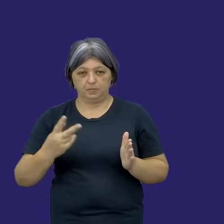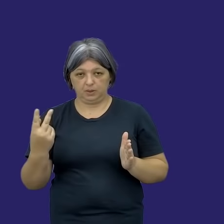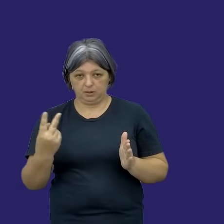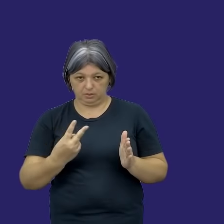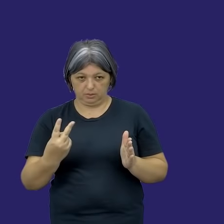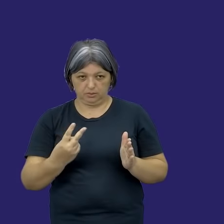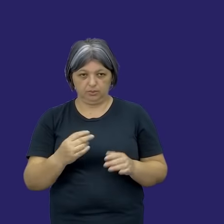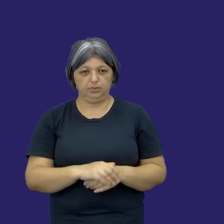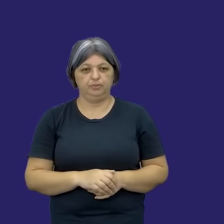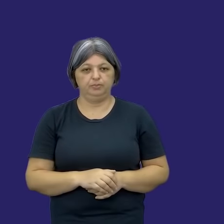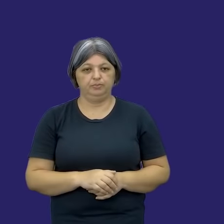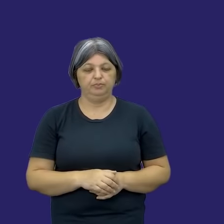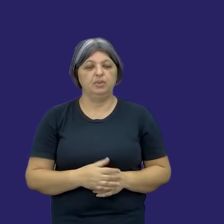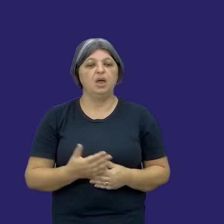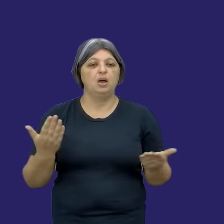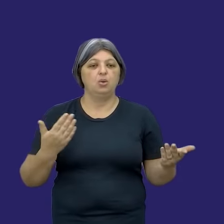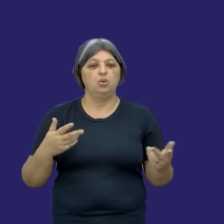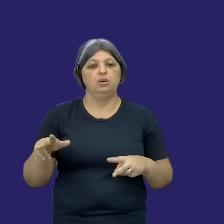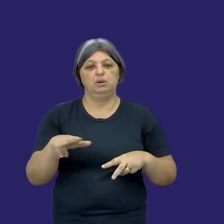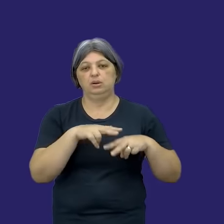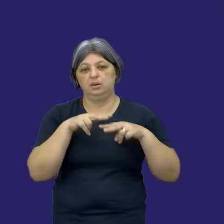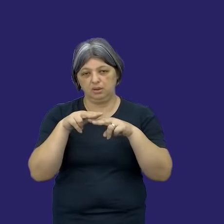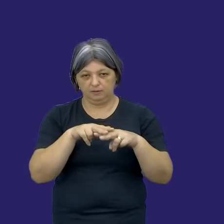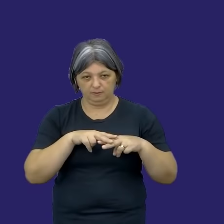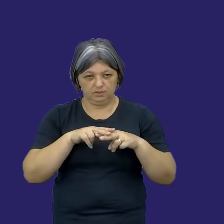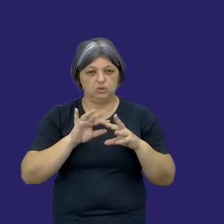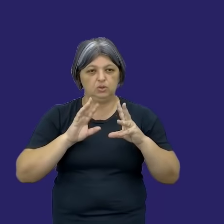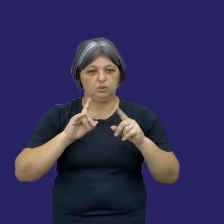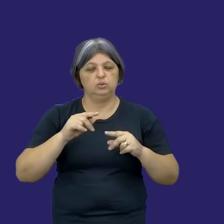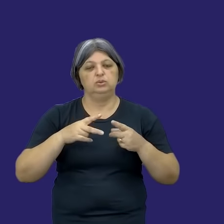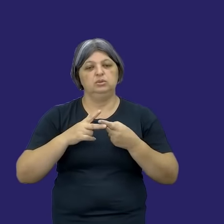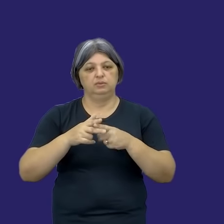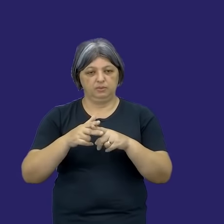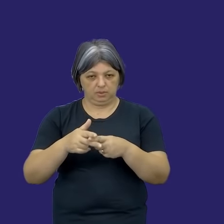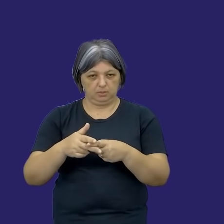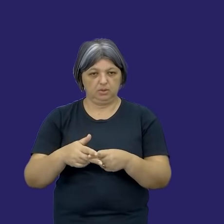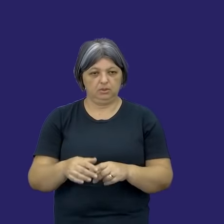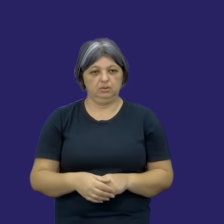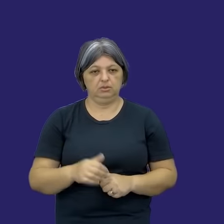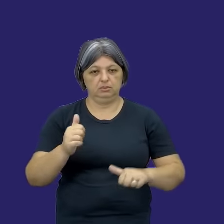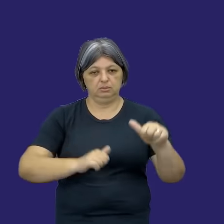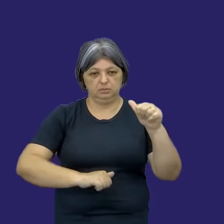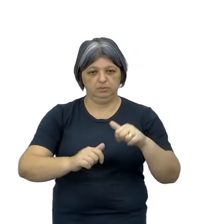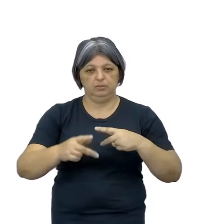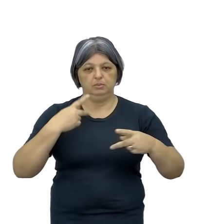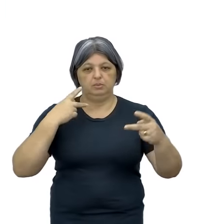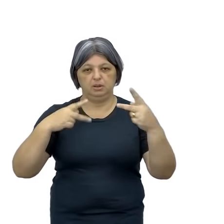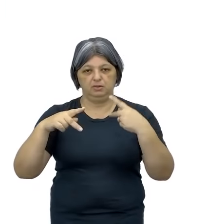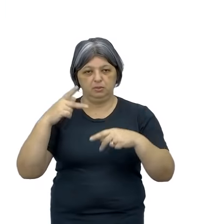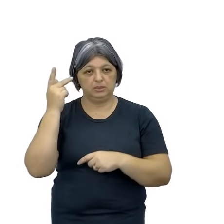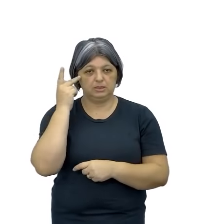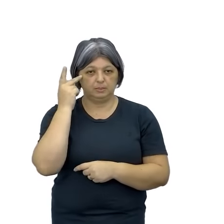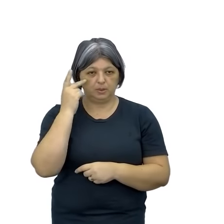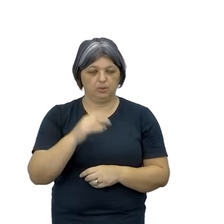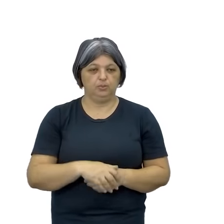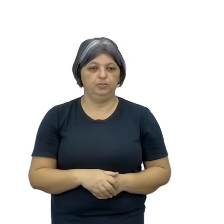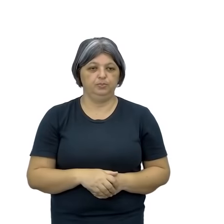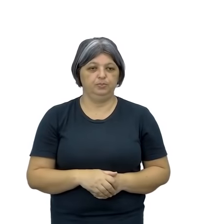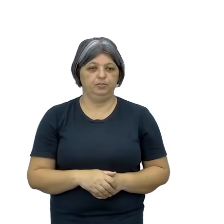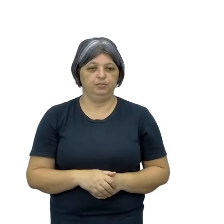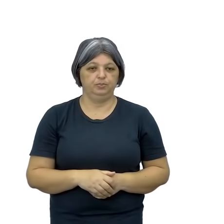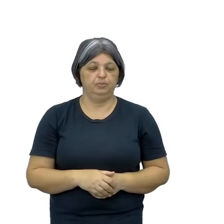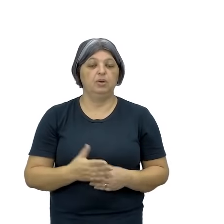momento, nós vamos iniciar aqui a revisitação dos recursos de ferramentas e análise dos dados de plataforma de São Paulo. Nesse momento,